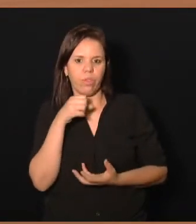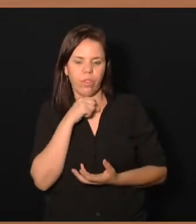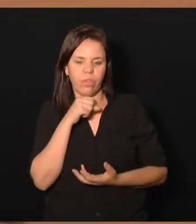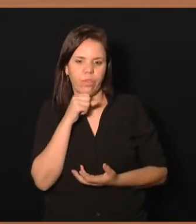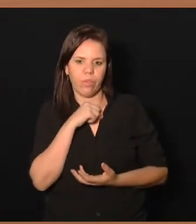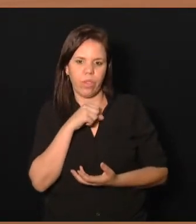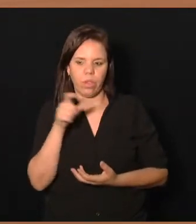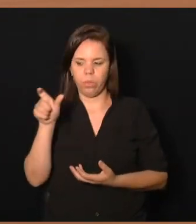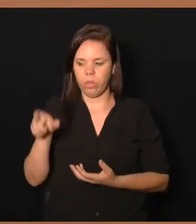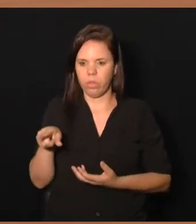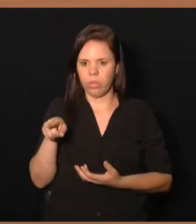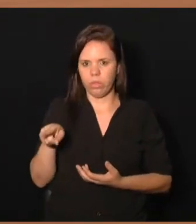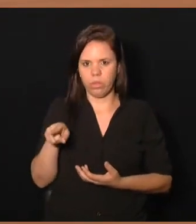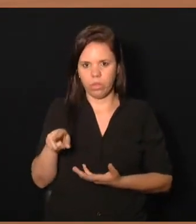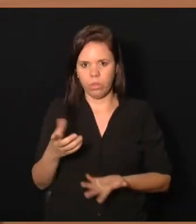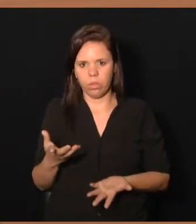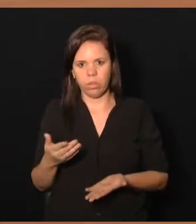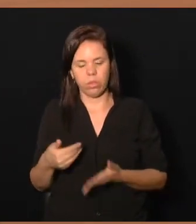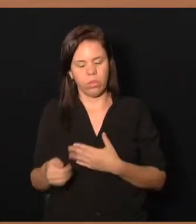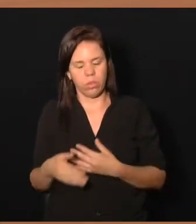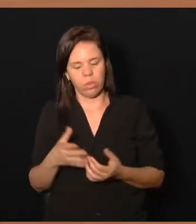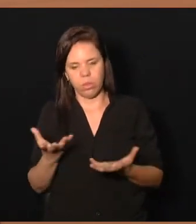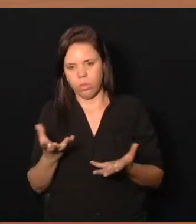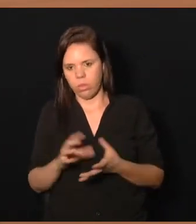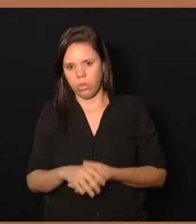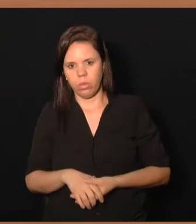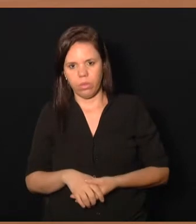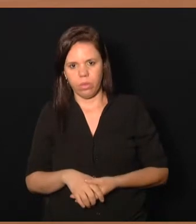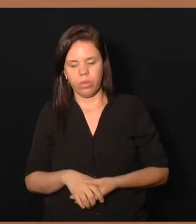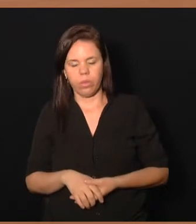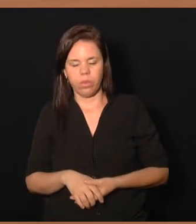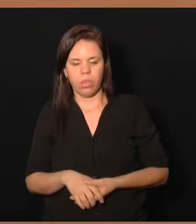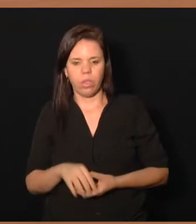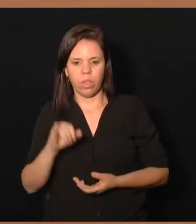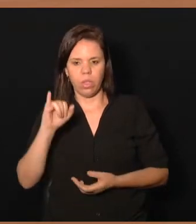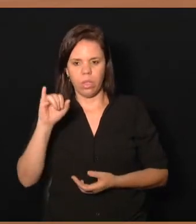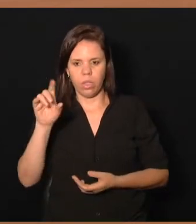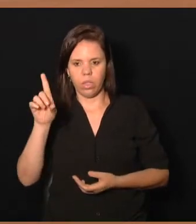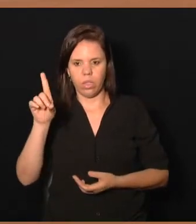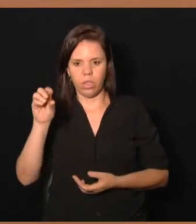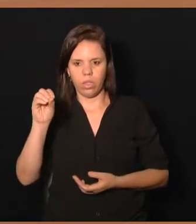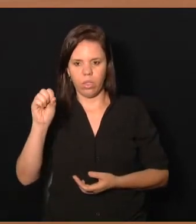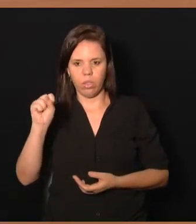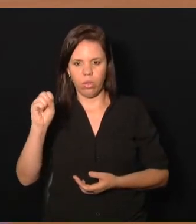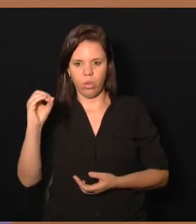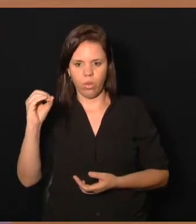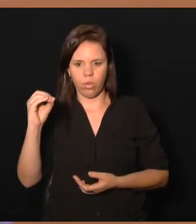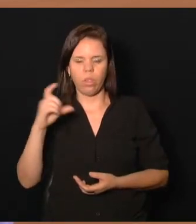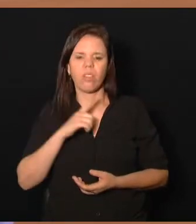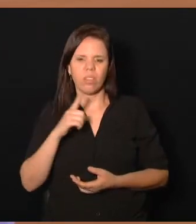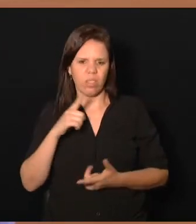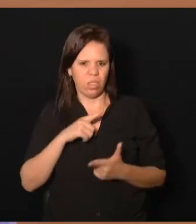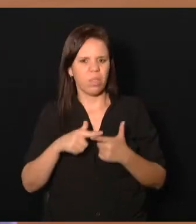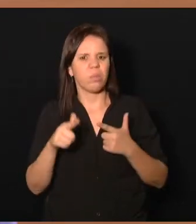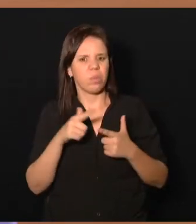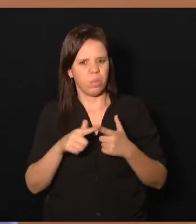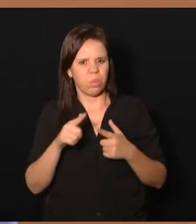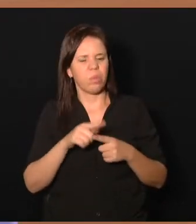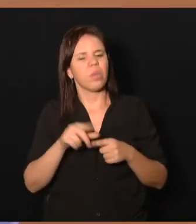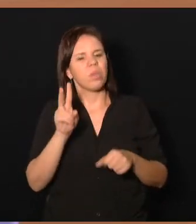ou idoso, como queira, que eu acho que é muito melhor falar idoso realmente, a gente tem problema com os